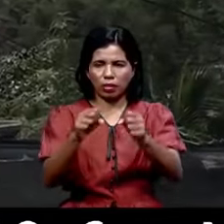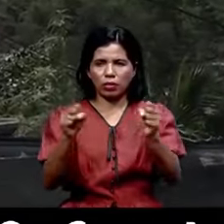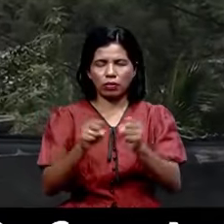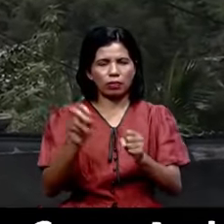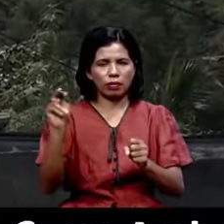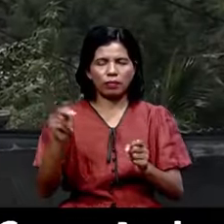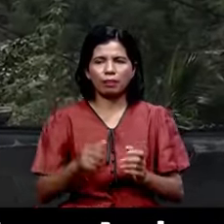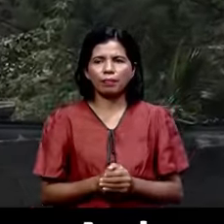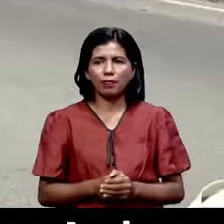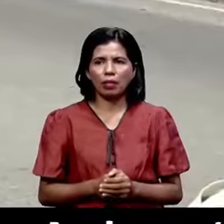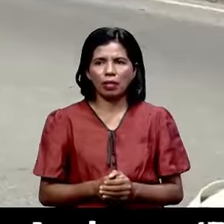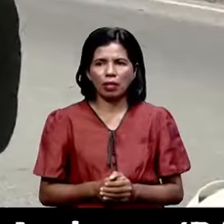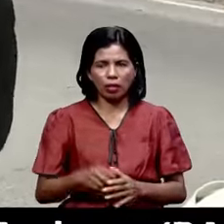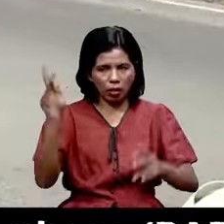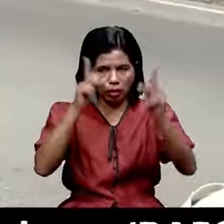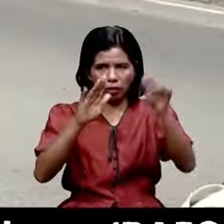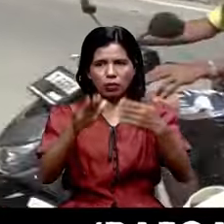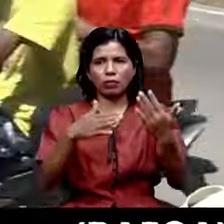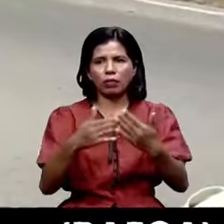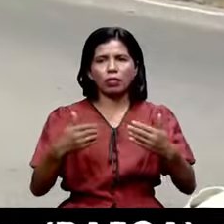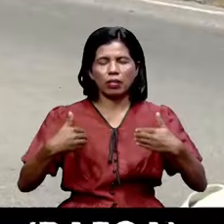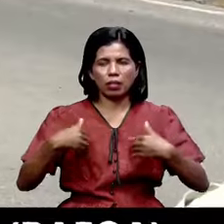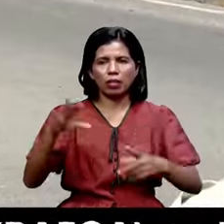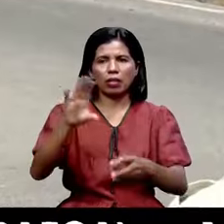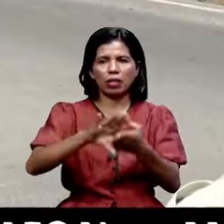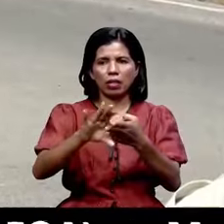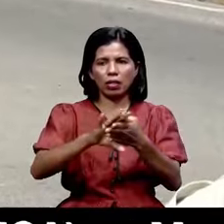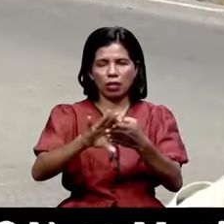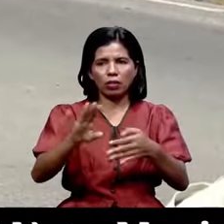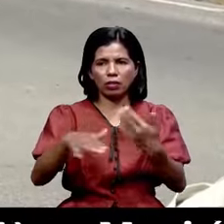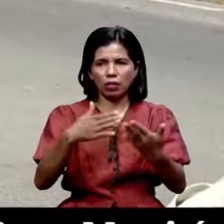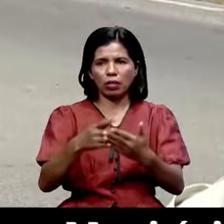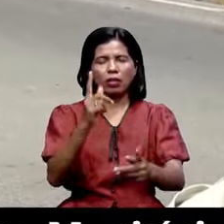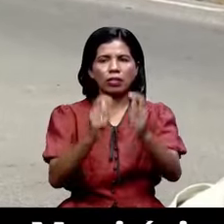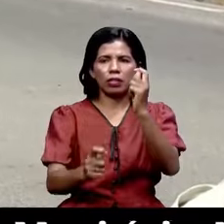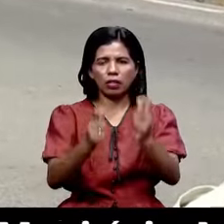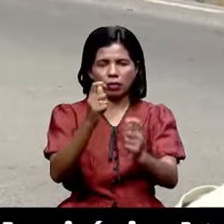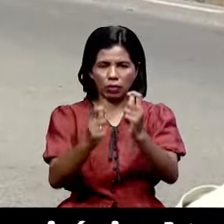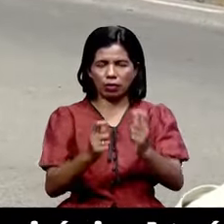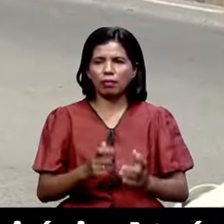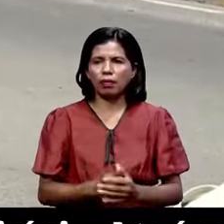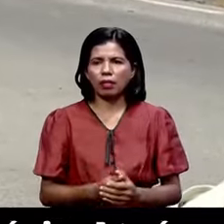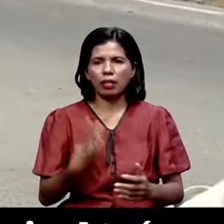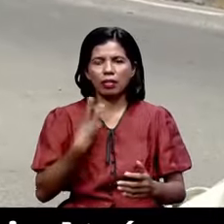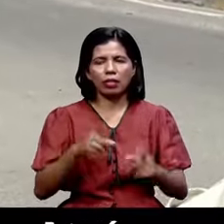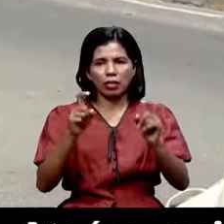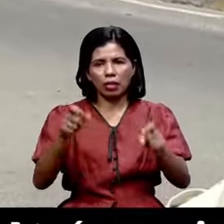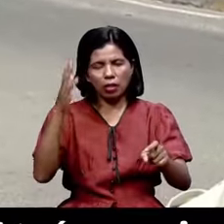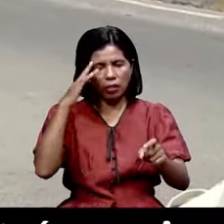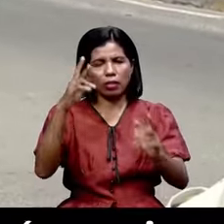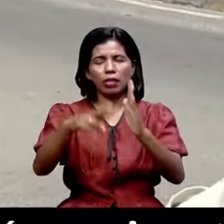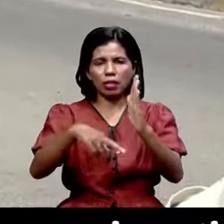vele categoriza caso hototo ne tem notificação notificação ne só não ser tribunal ne bit hatene ne se regra de